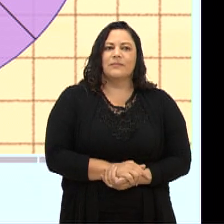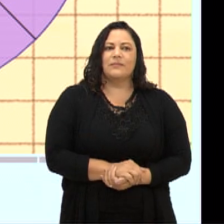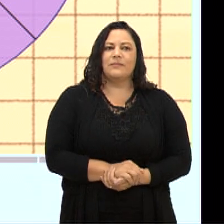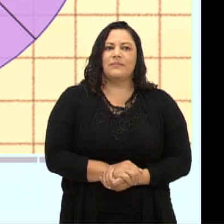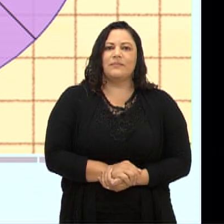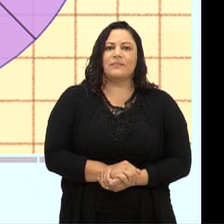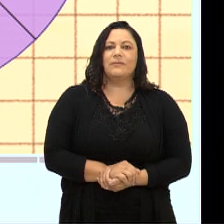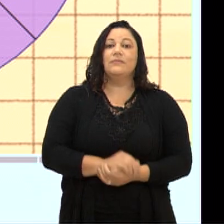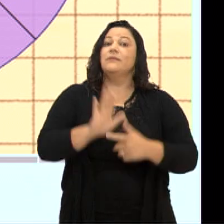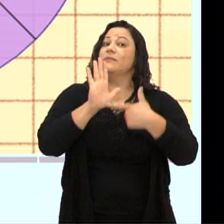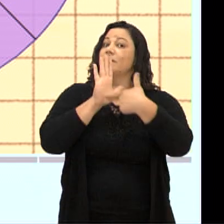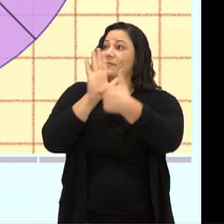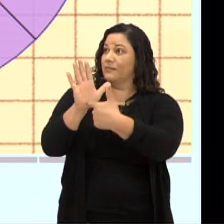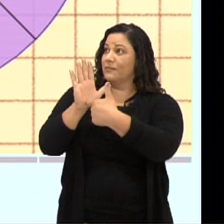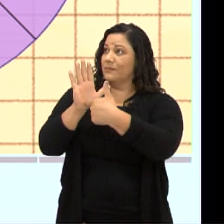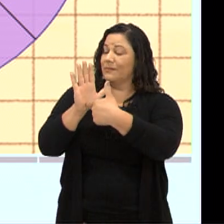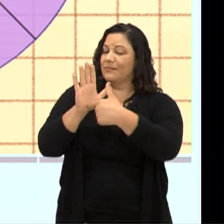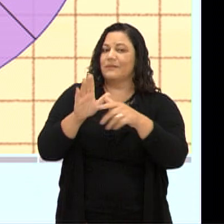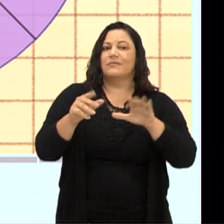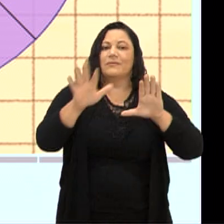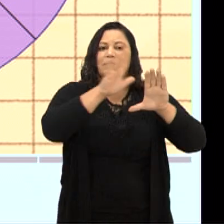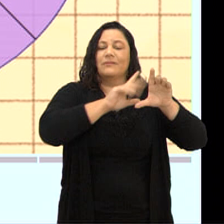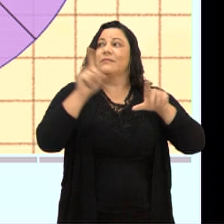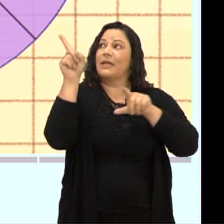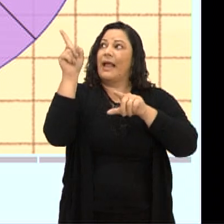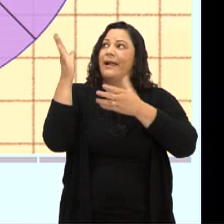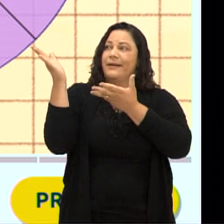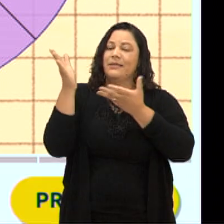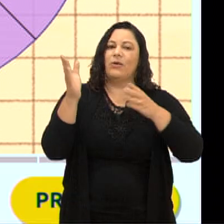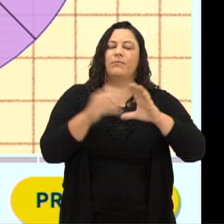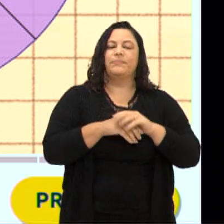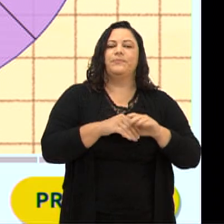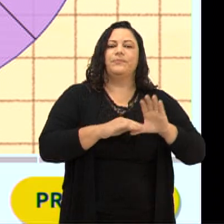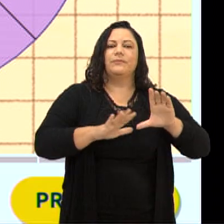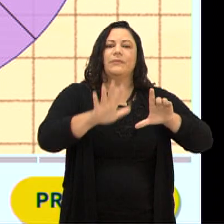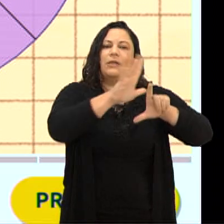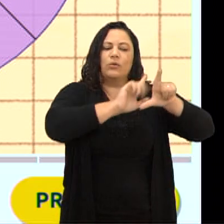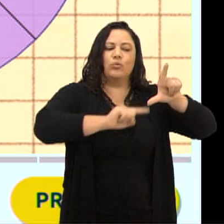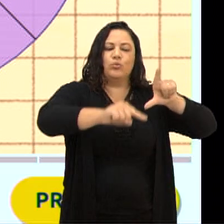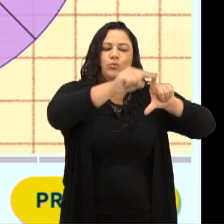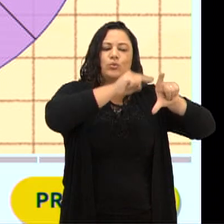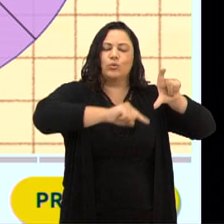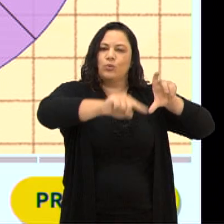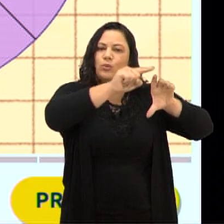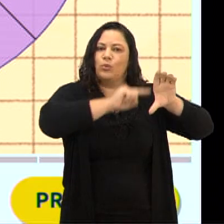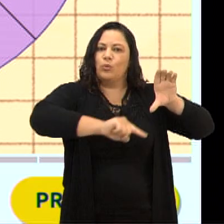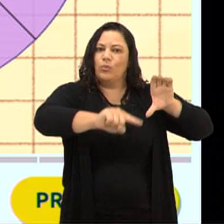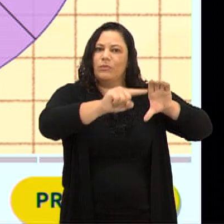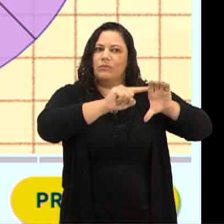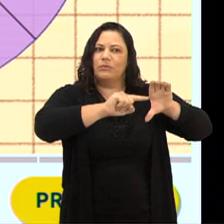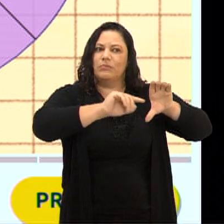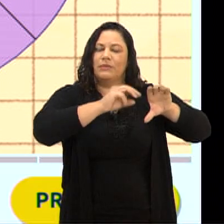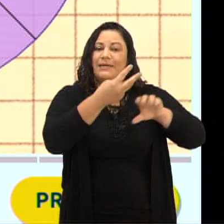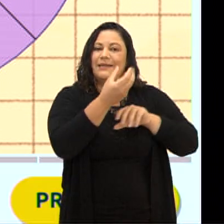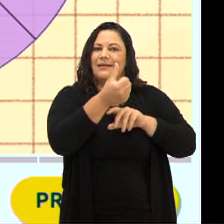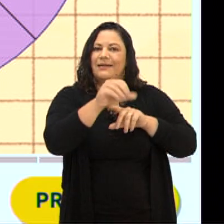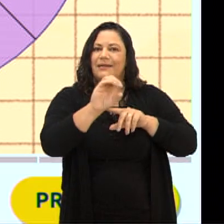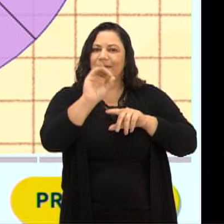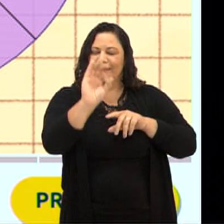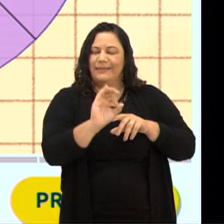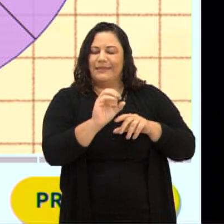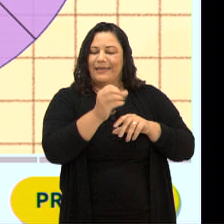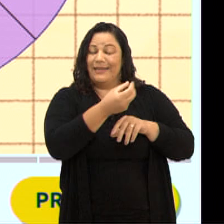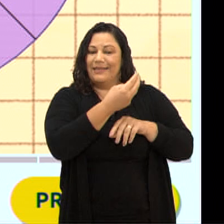Olha que ele demonstrou ele completo, a gente dividiu por 4. Aqui ele pegou 360 e dividiu por 8, porque coube